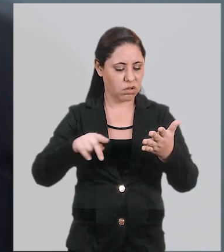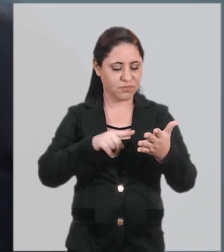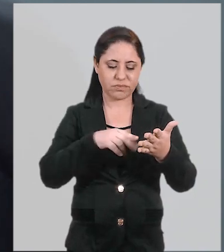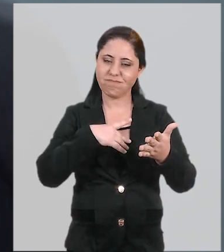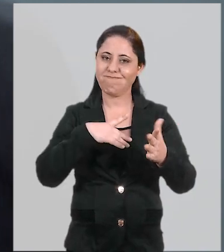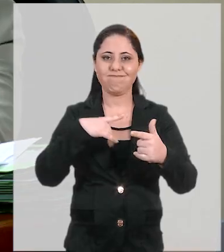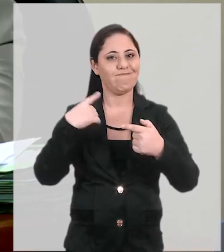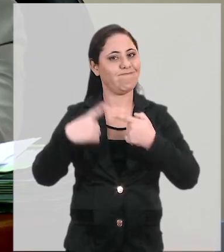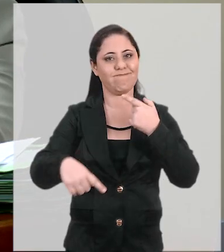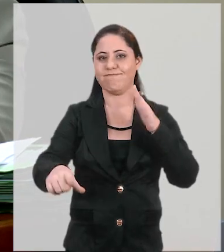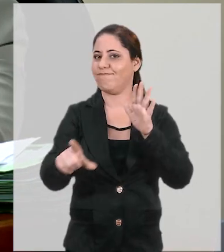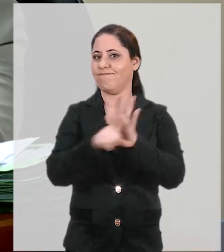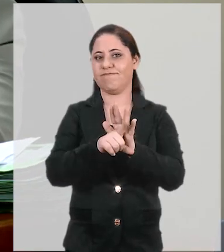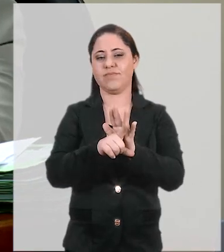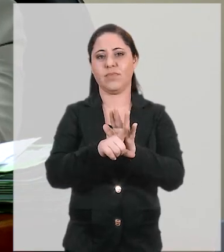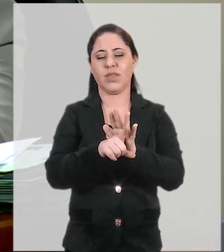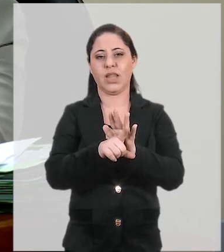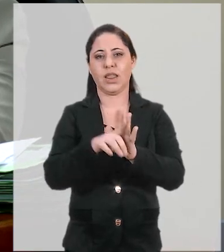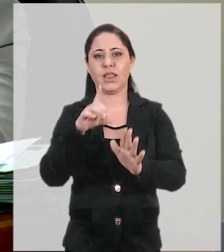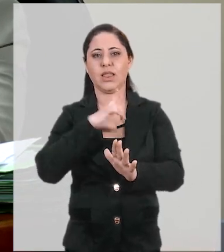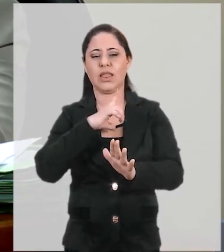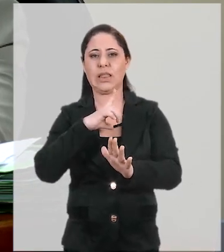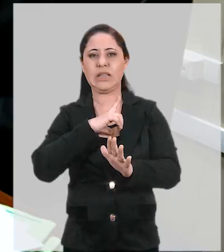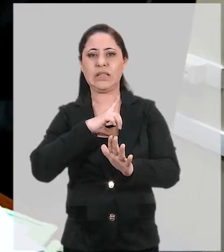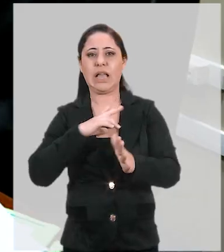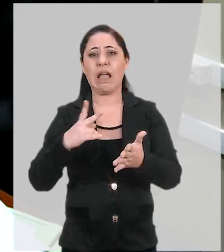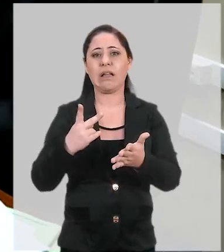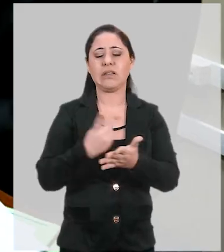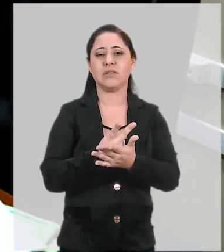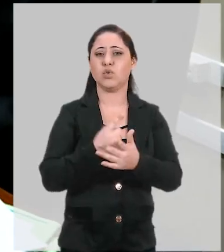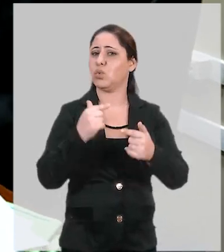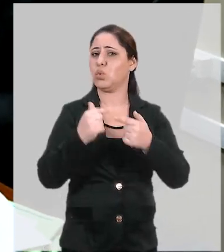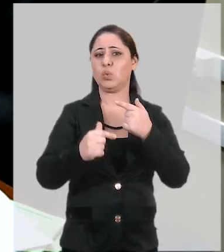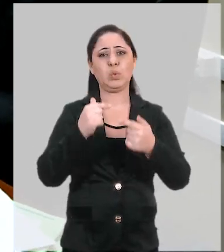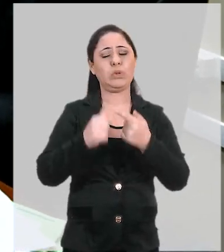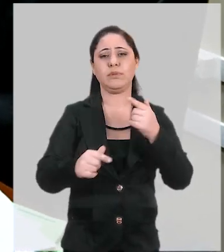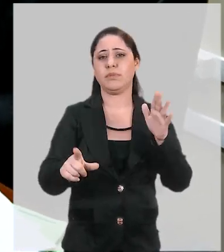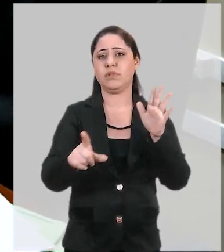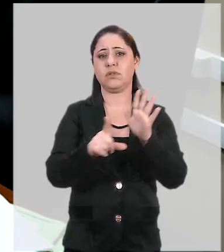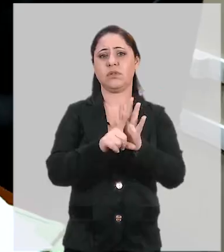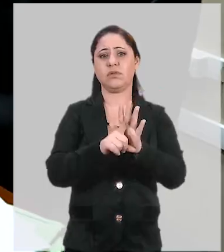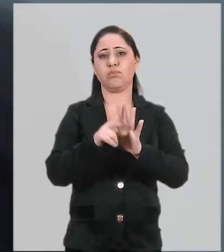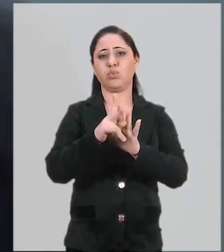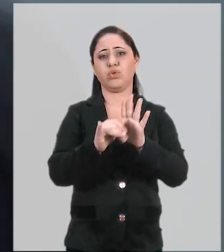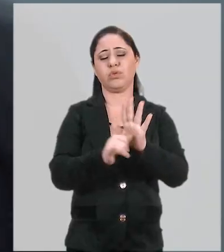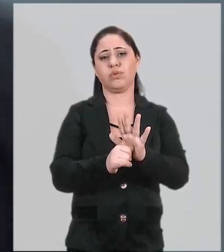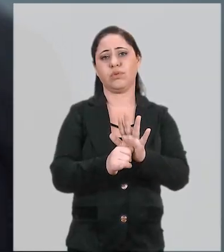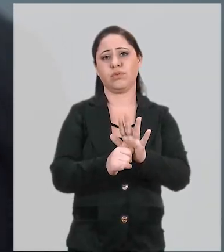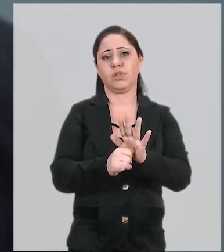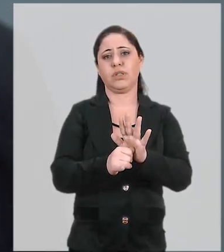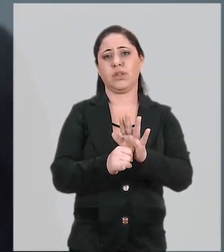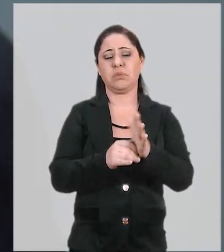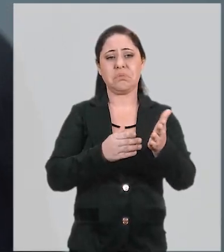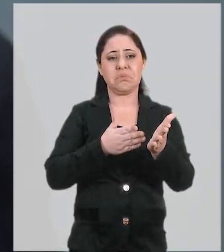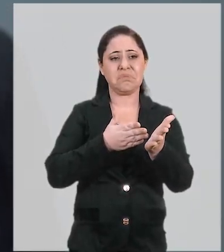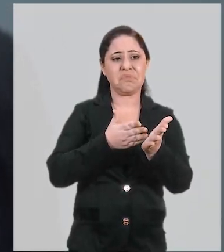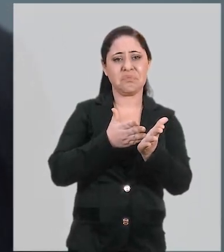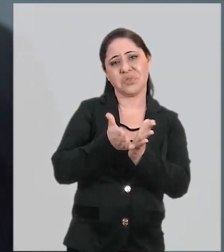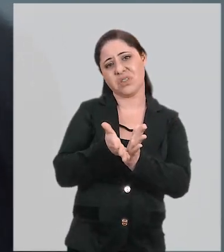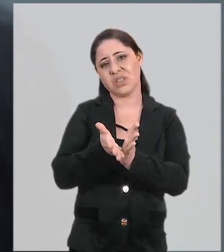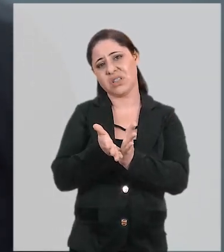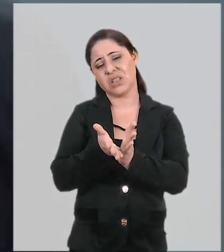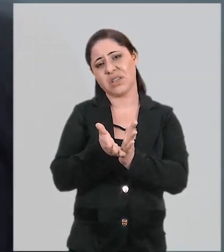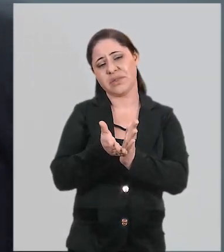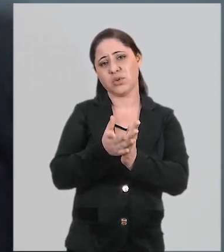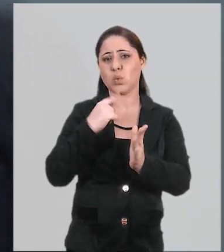vezes é inconstitucional, existe o vício de iniciativa desse projeto que é apresentado. Às vezes ele entra numa linha tênue